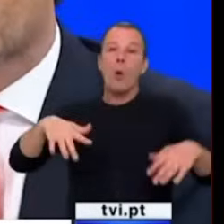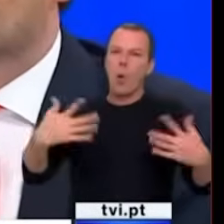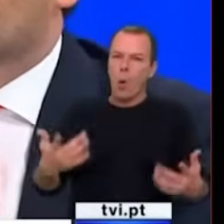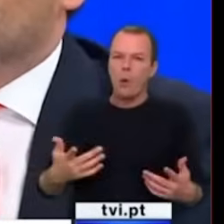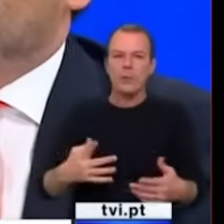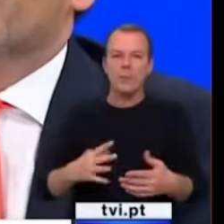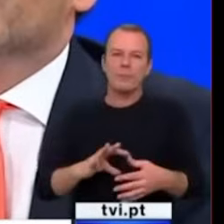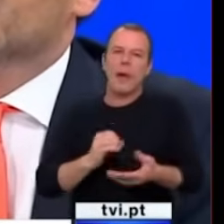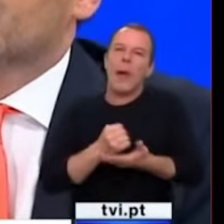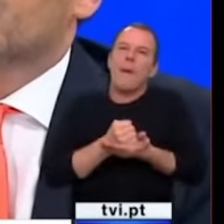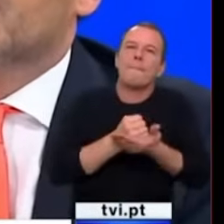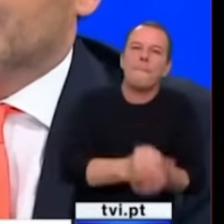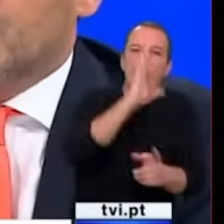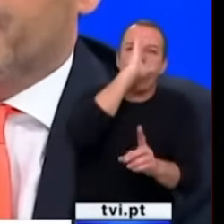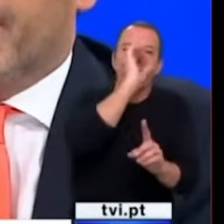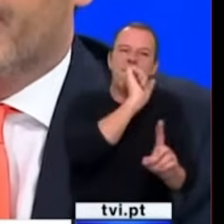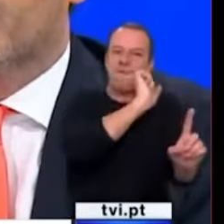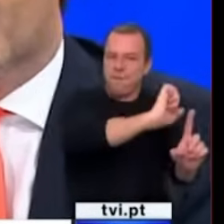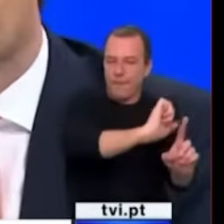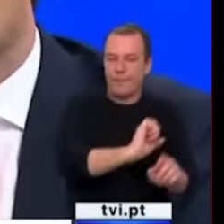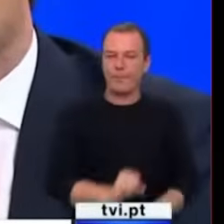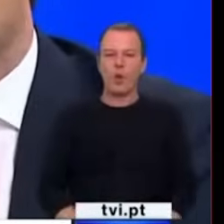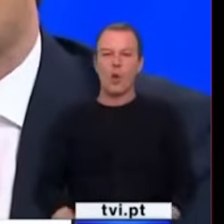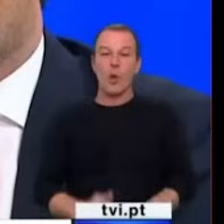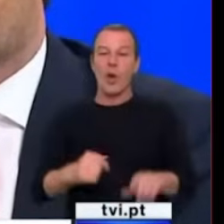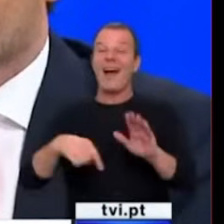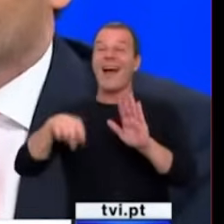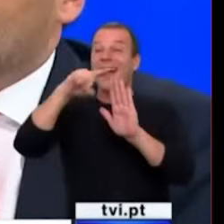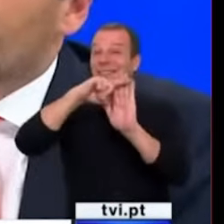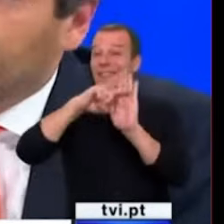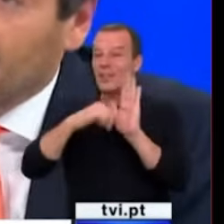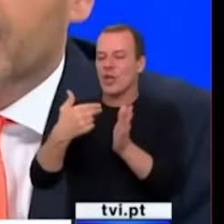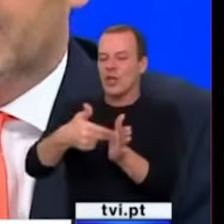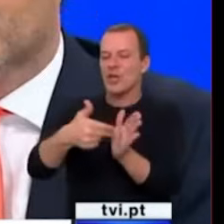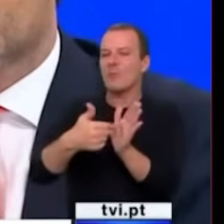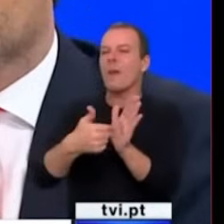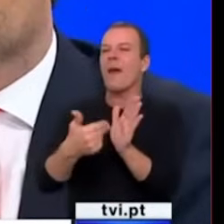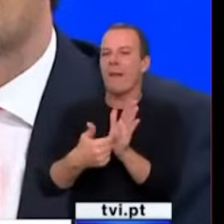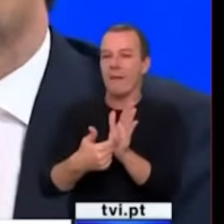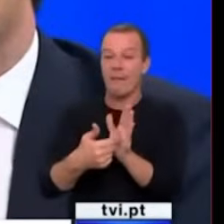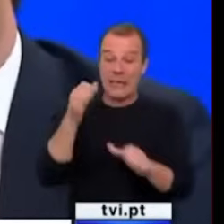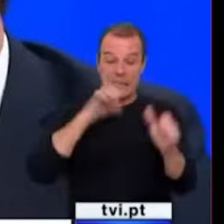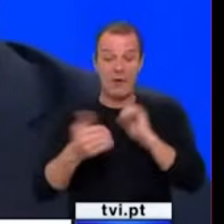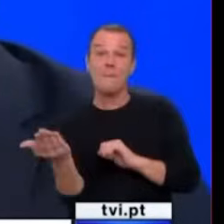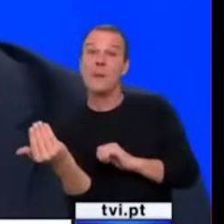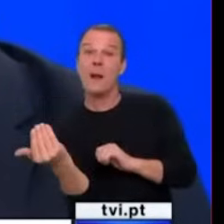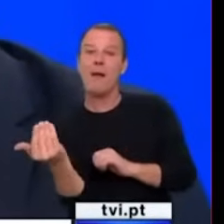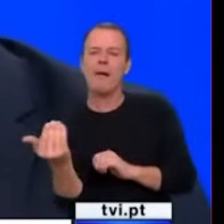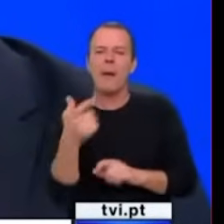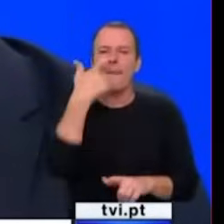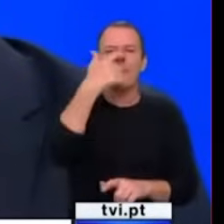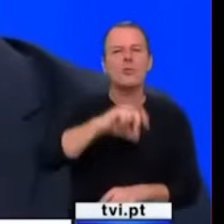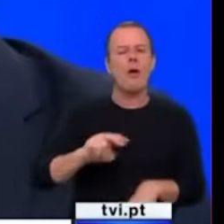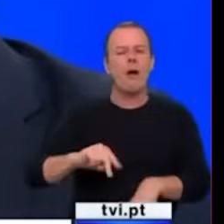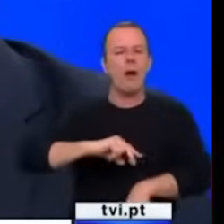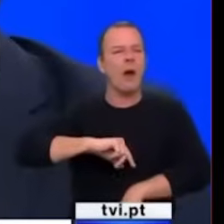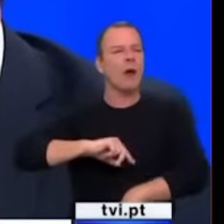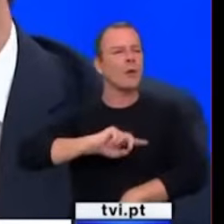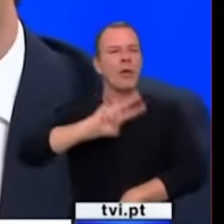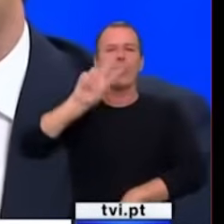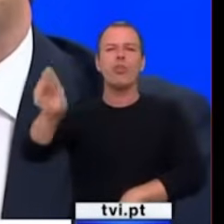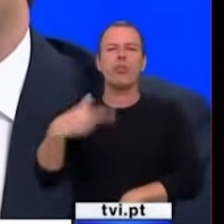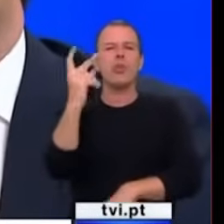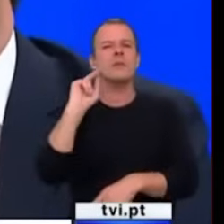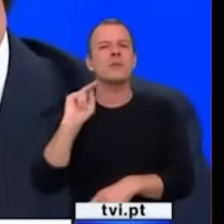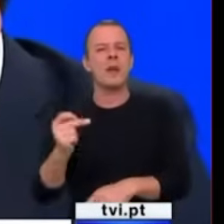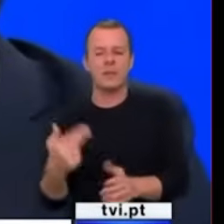com o seu governo o aumento das listas de espera o aumento das listas de espera falta de cirurgias pessoas à espera dois anos para ter uma consulta e